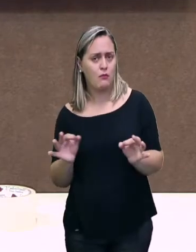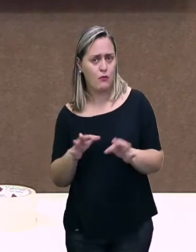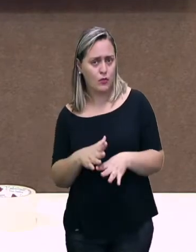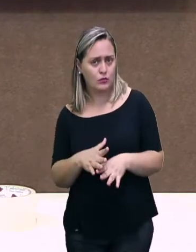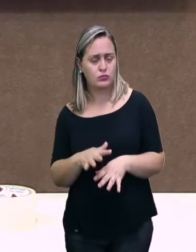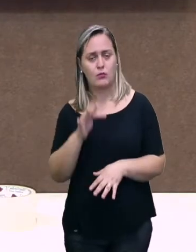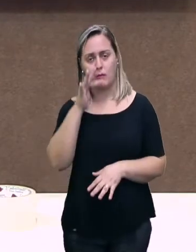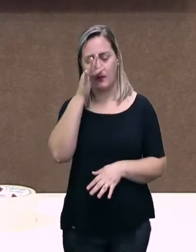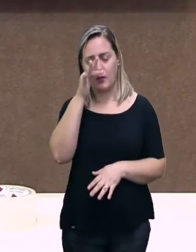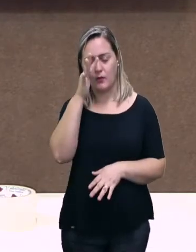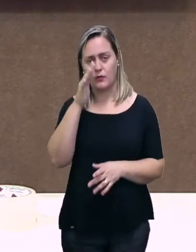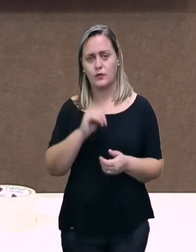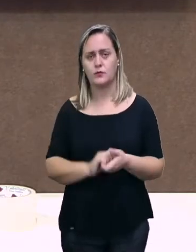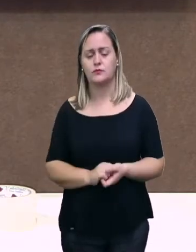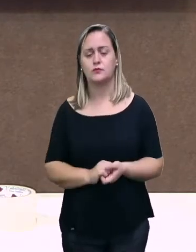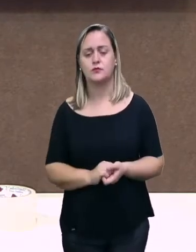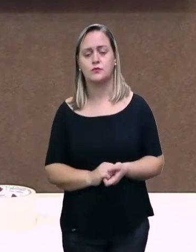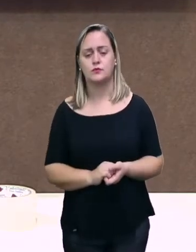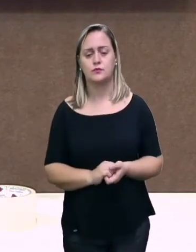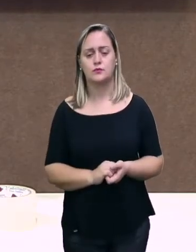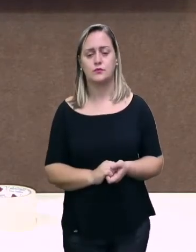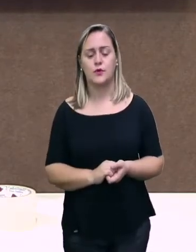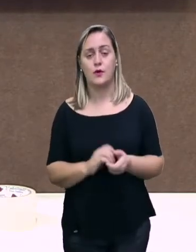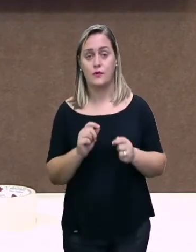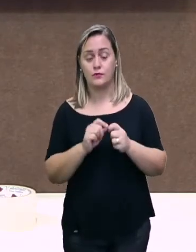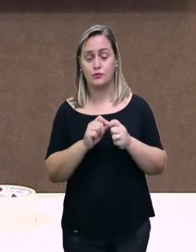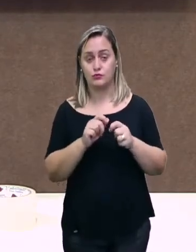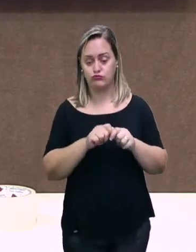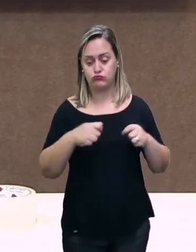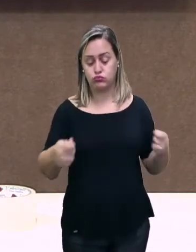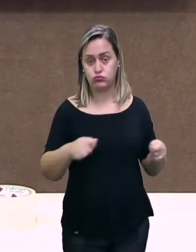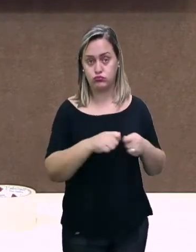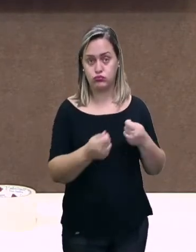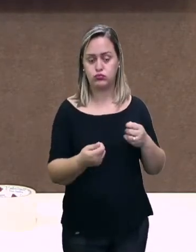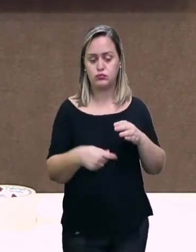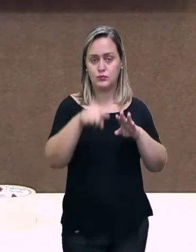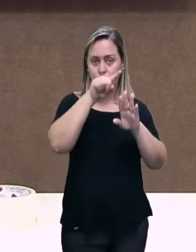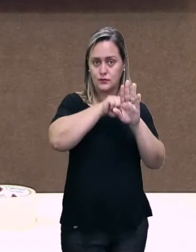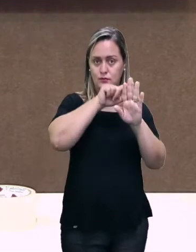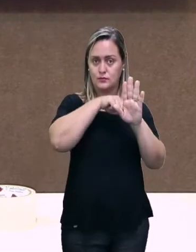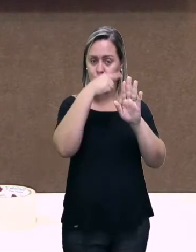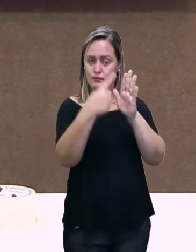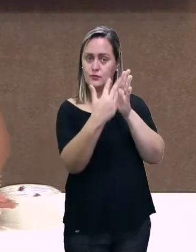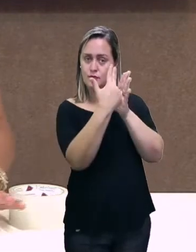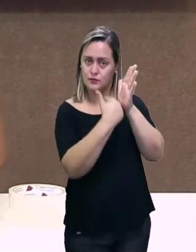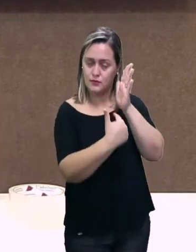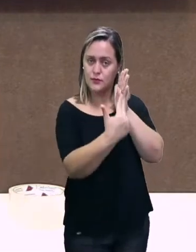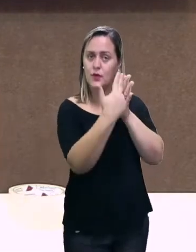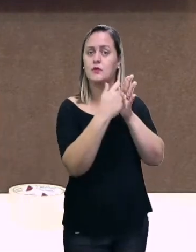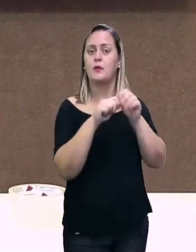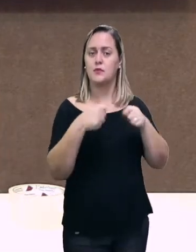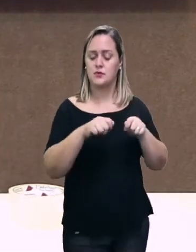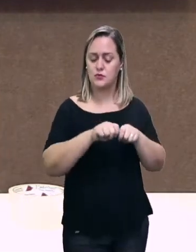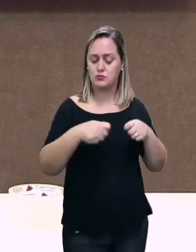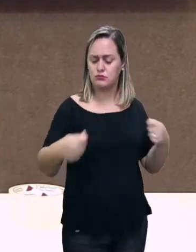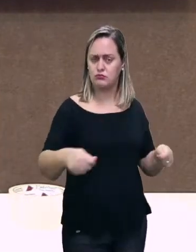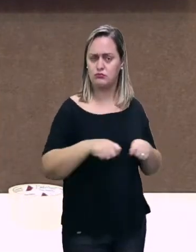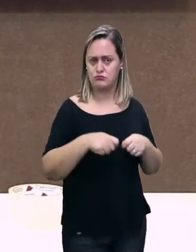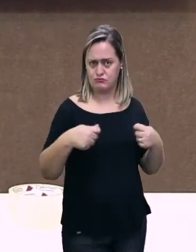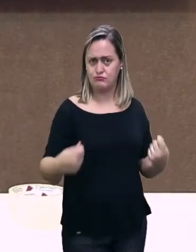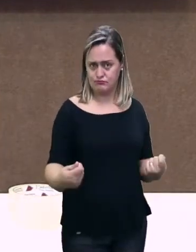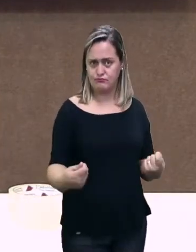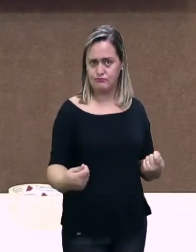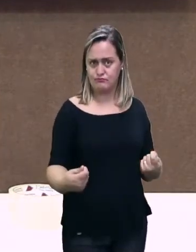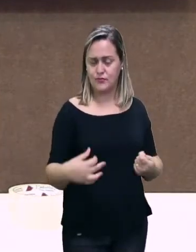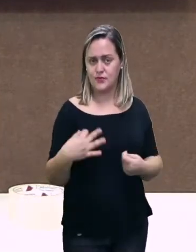Mas o ideal é passar nos dois lados, tá bom? Proteção dos dois lados. Então aqui, o meu quebra-cabeça